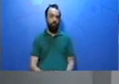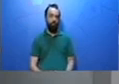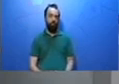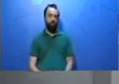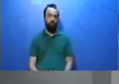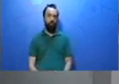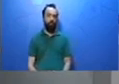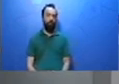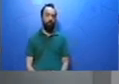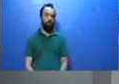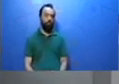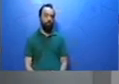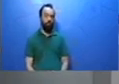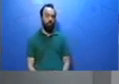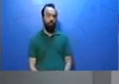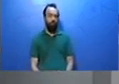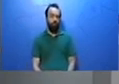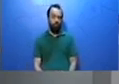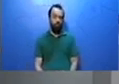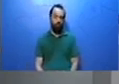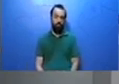curto, tá?